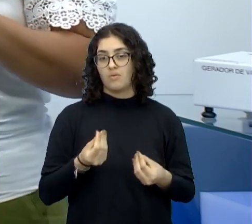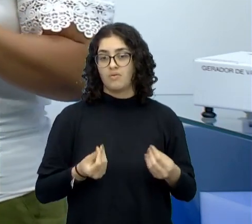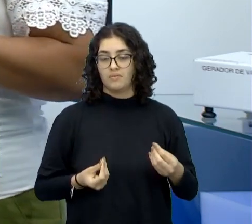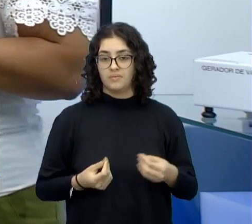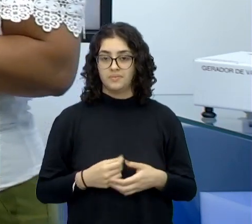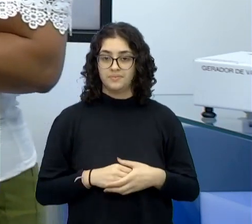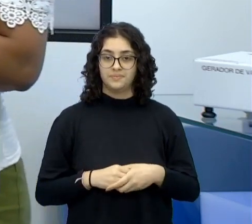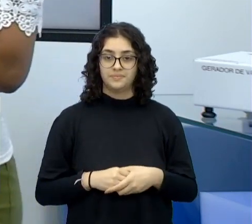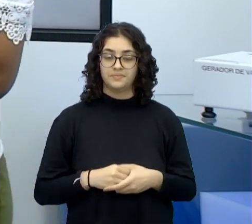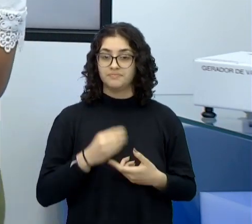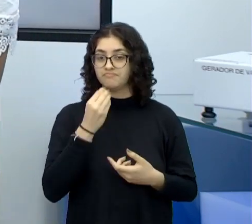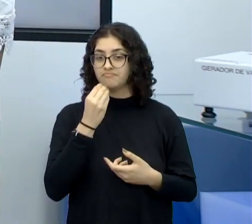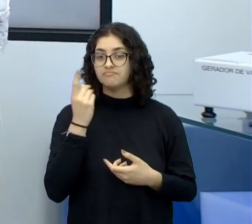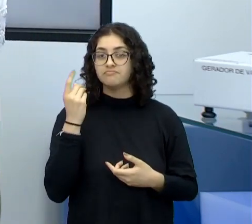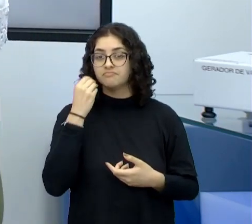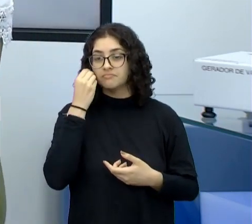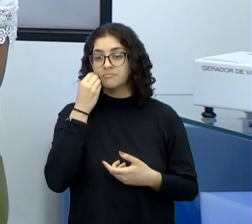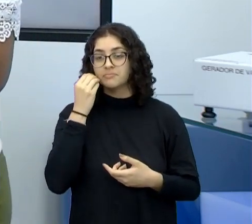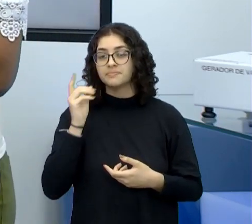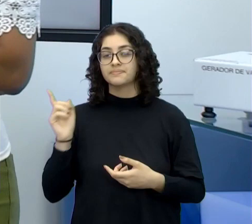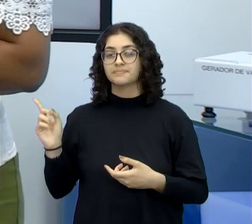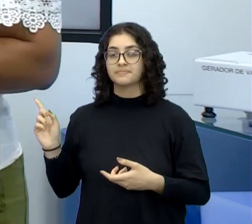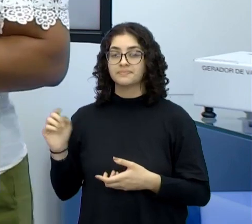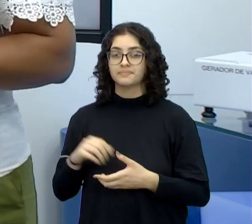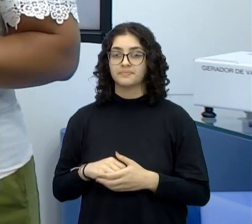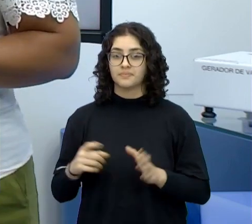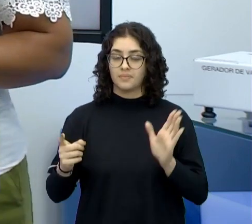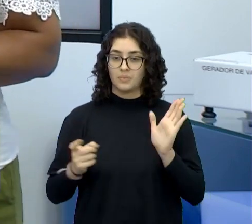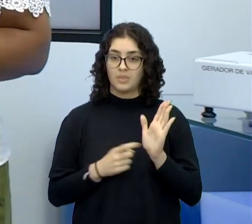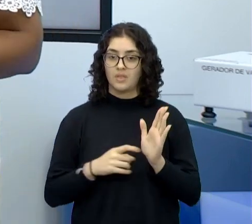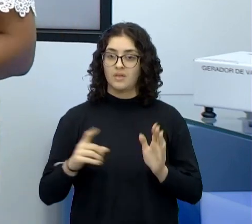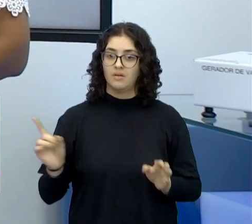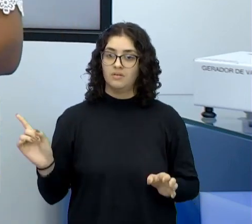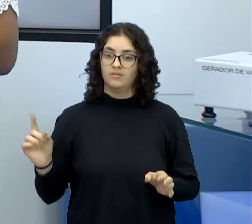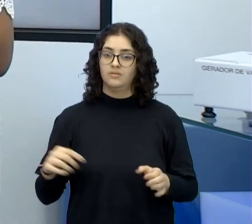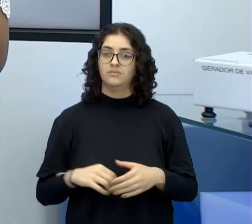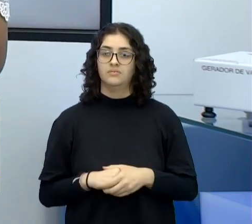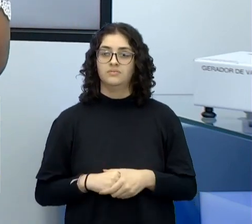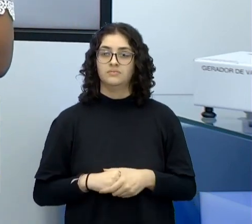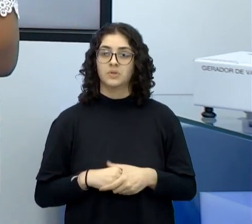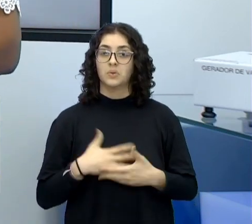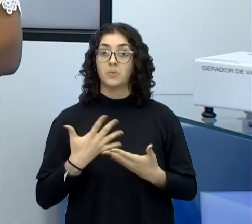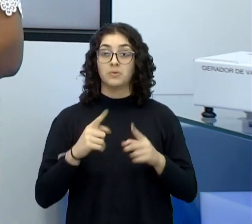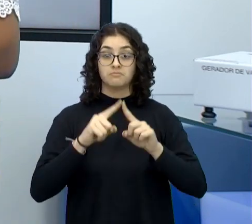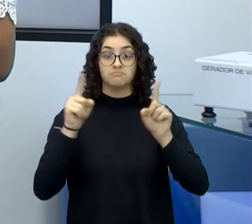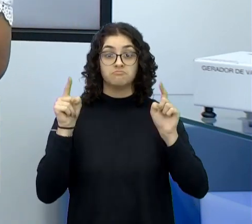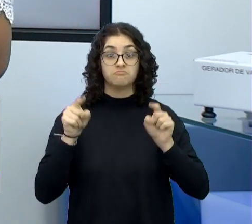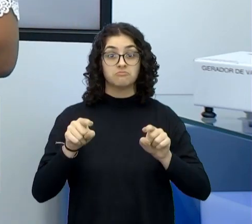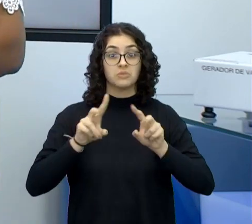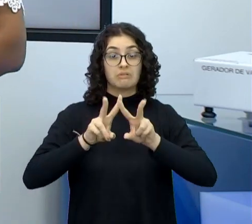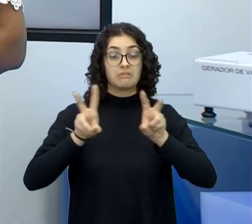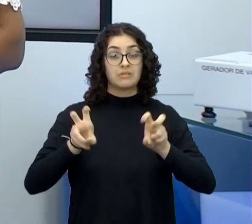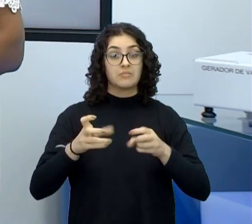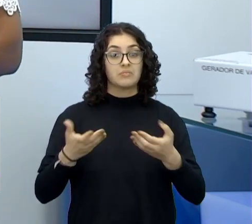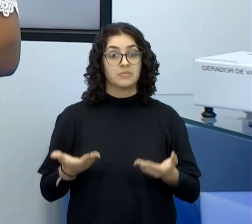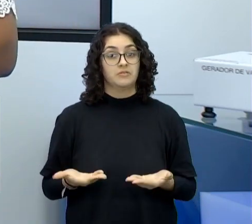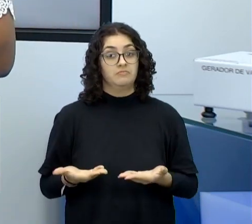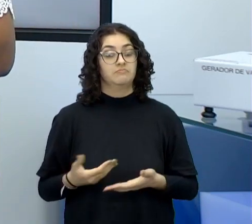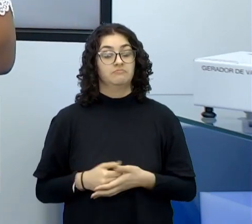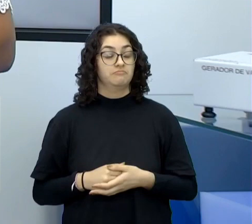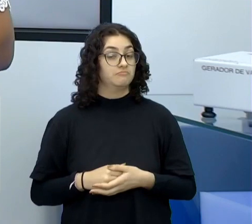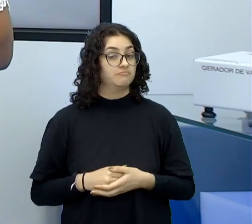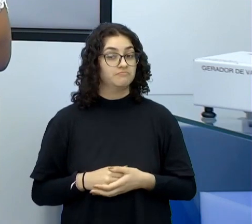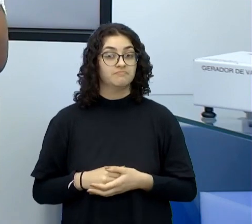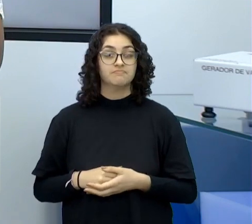ser. Então eu vou fazer aqui, eu acredito que vai funcionar. Um toque e qual será o tema, hein? Vamos dar uma olhadinha, vamos ver,